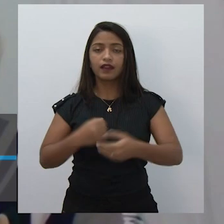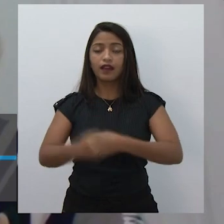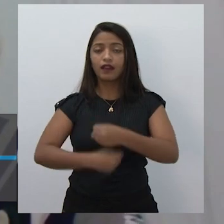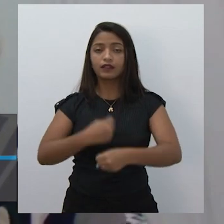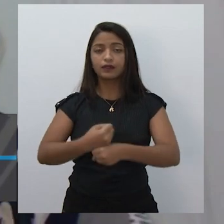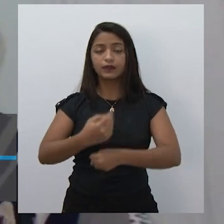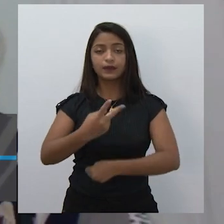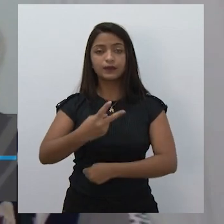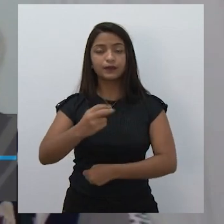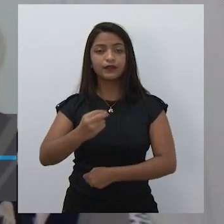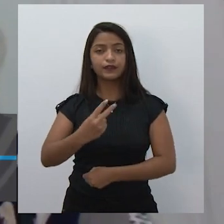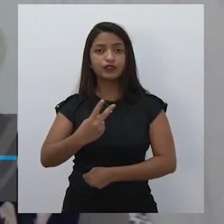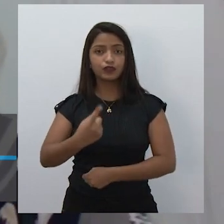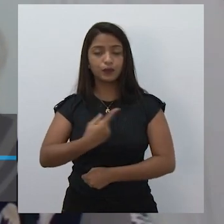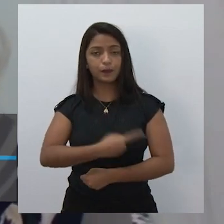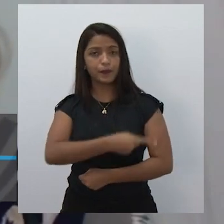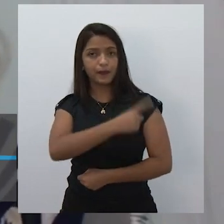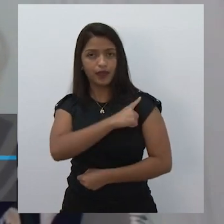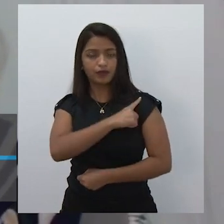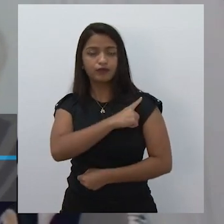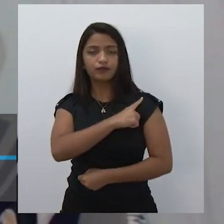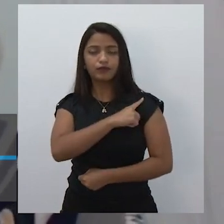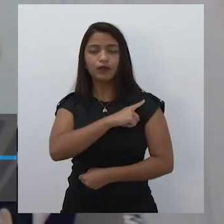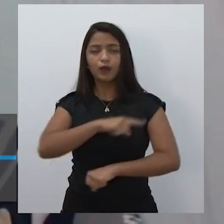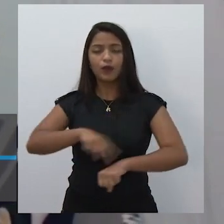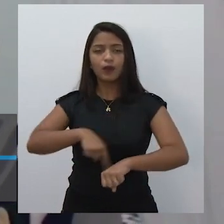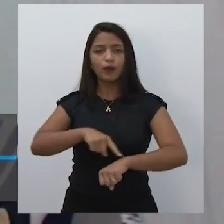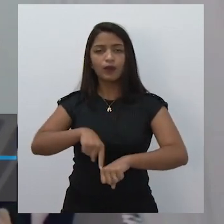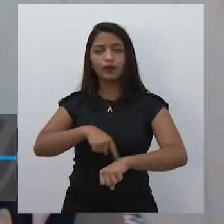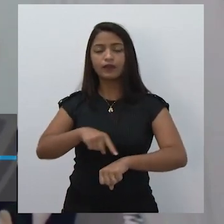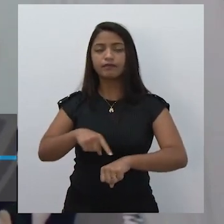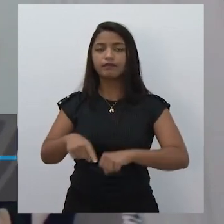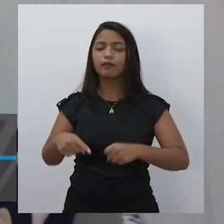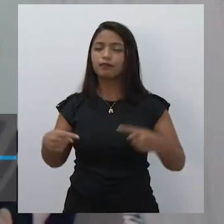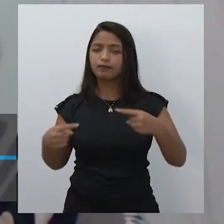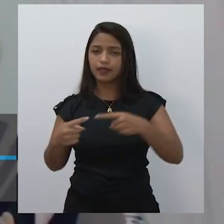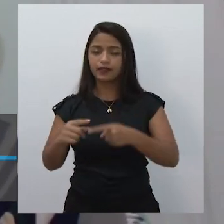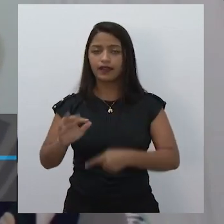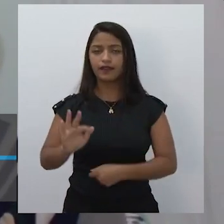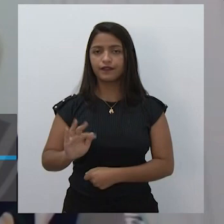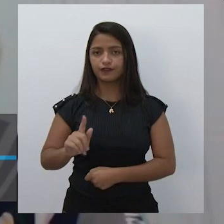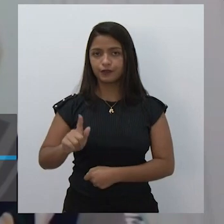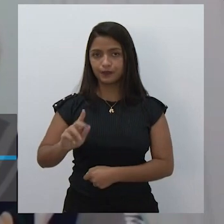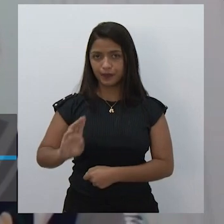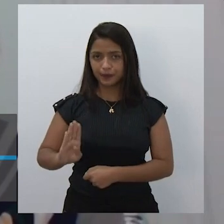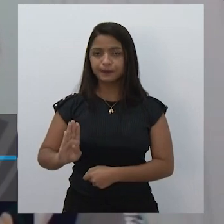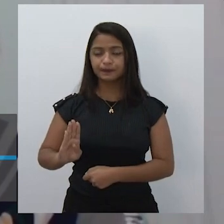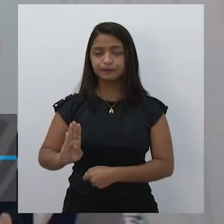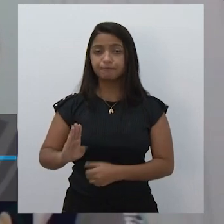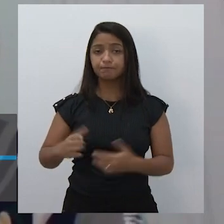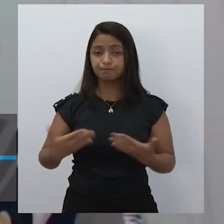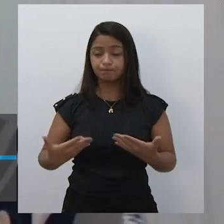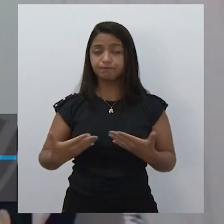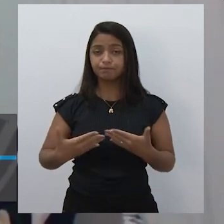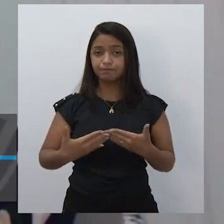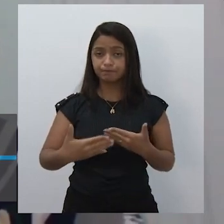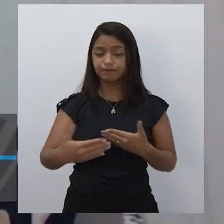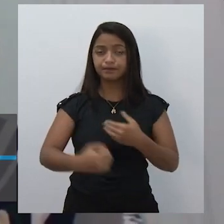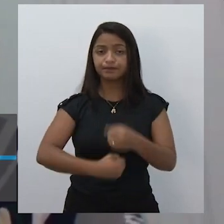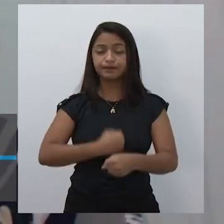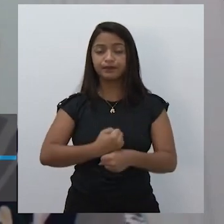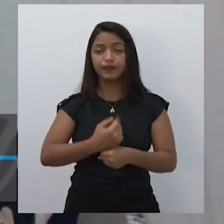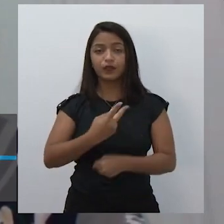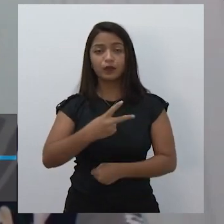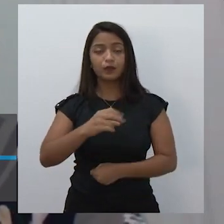2021 com a carga horária da formação geral básica. Tá? Então, nós vamos ter aí ao longo de 2021